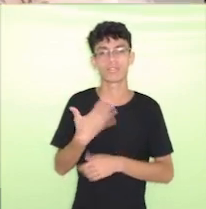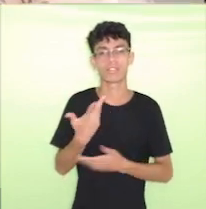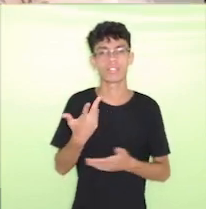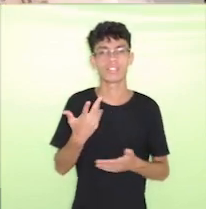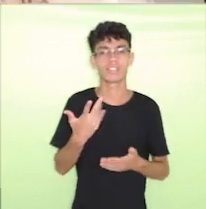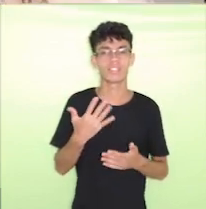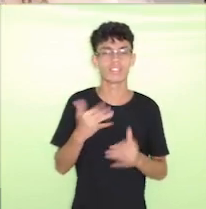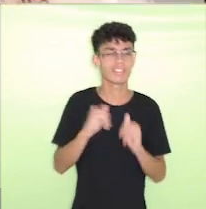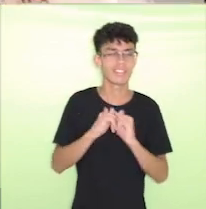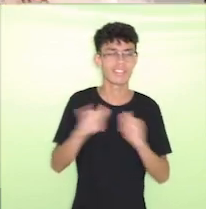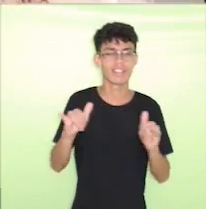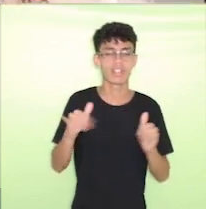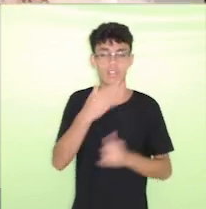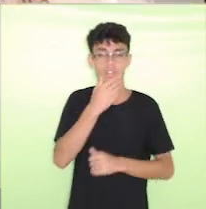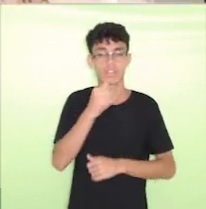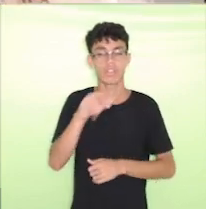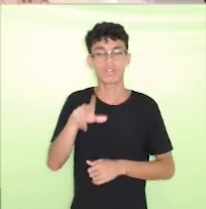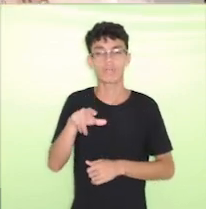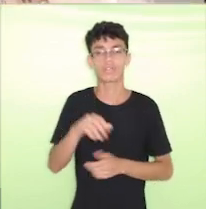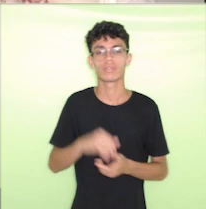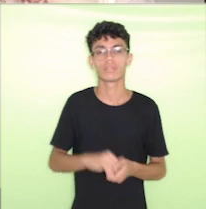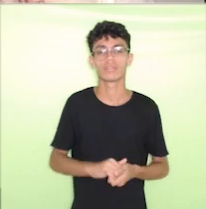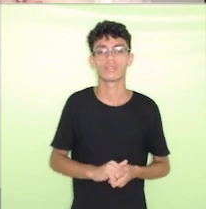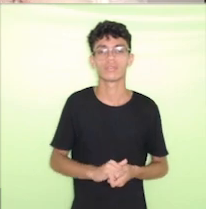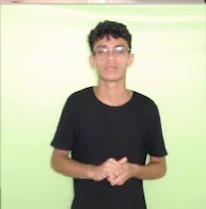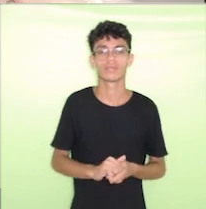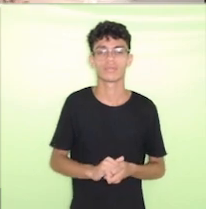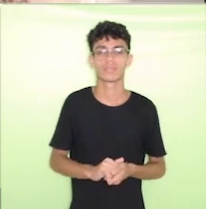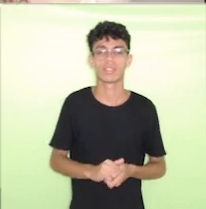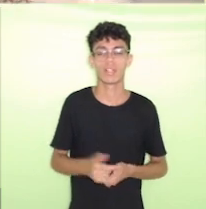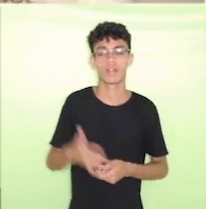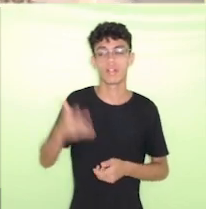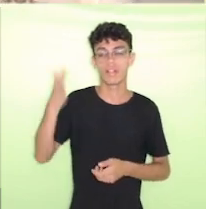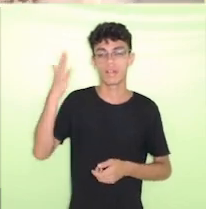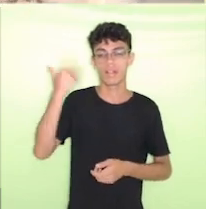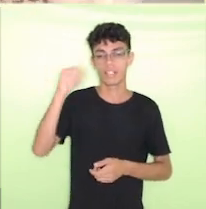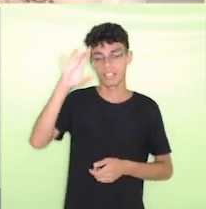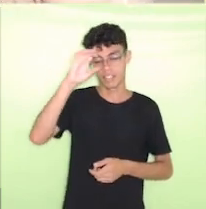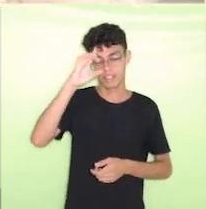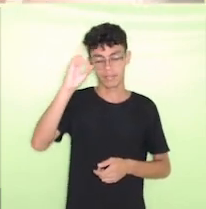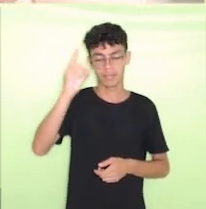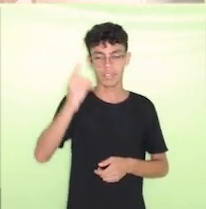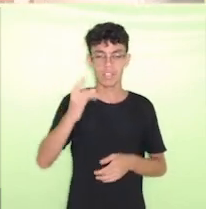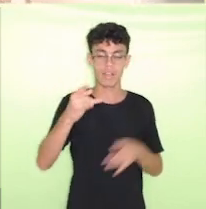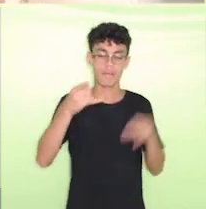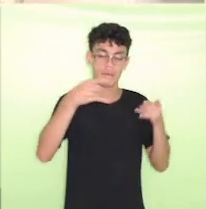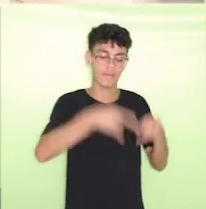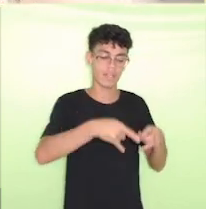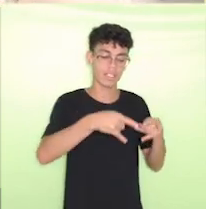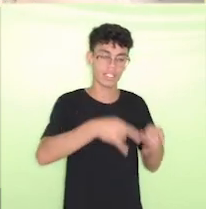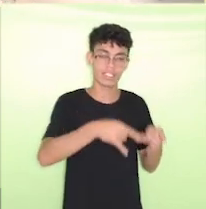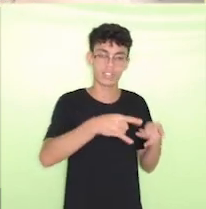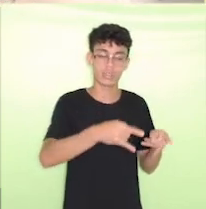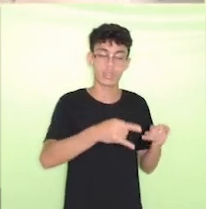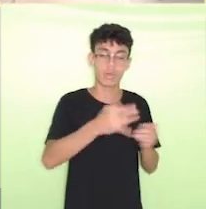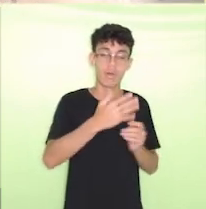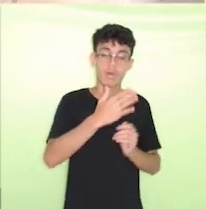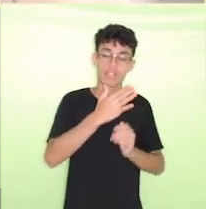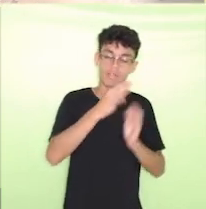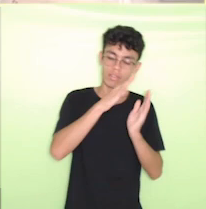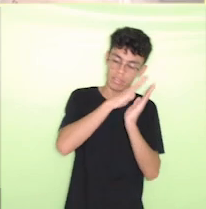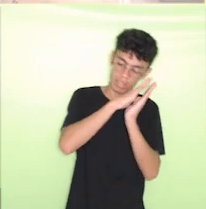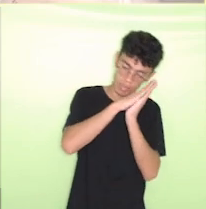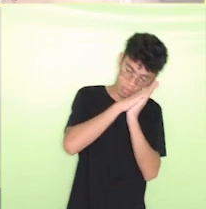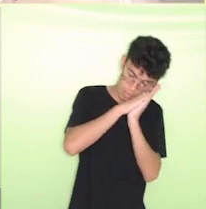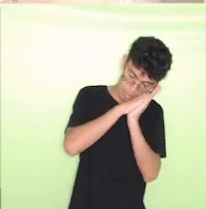coisa ainda hoje, isso, irmão? Um dia, Ele resolveu ir embora de casa.